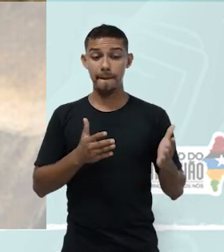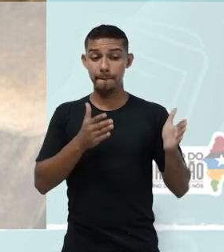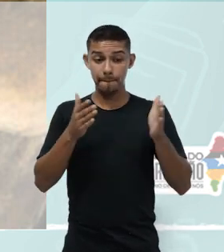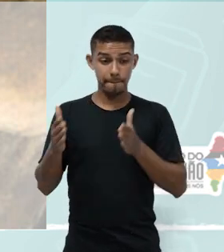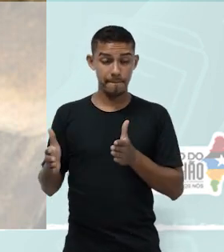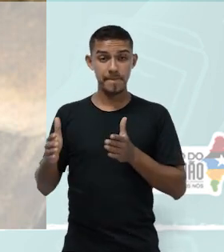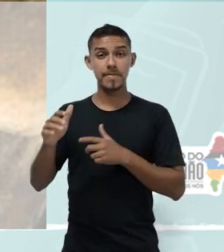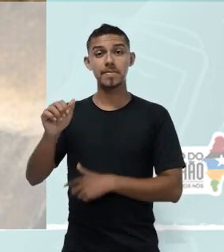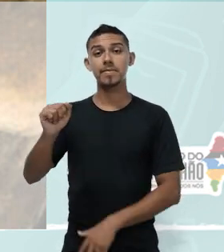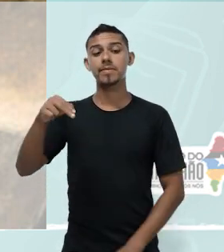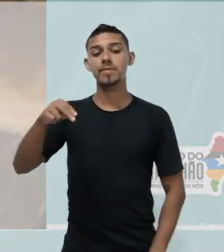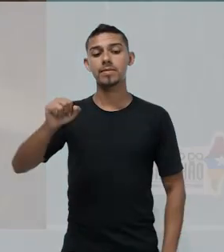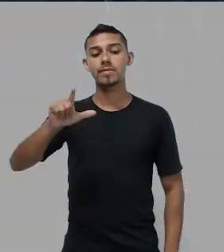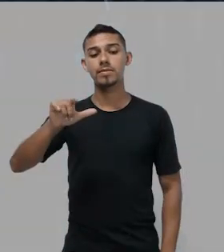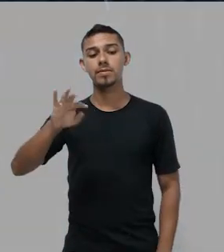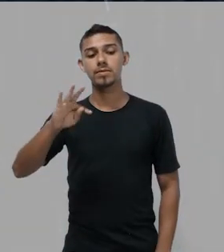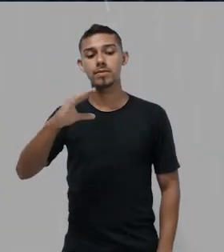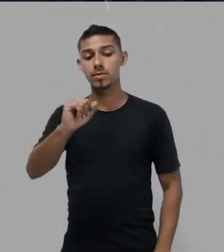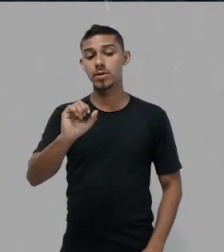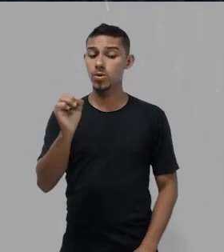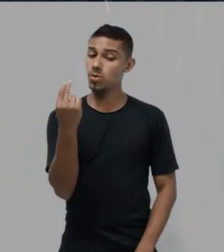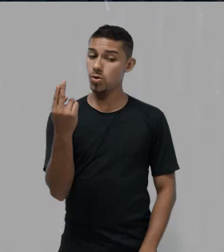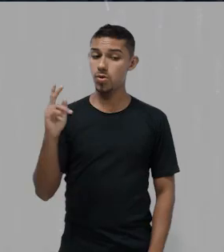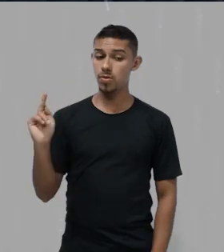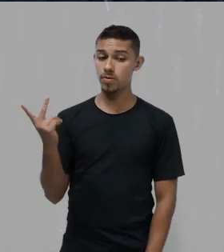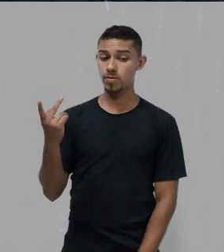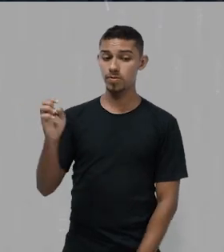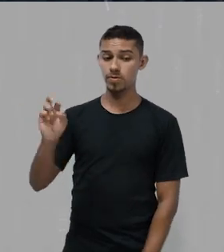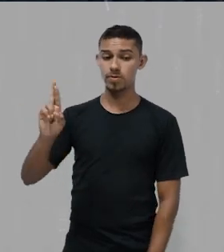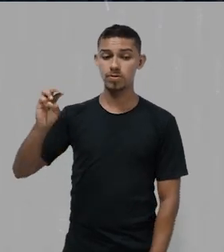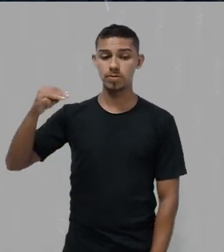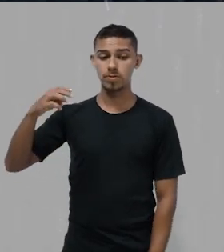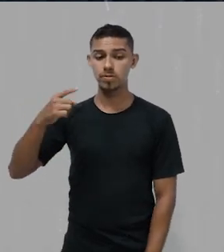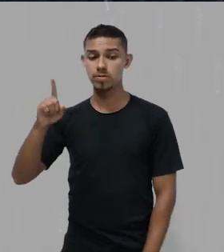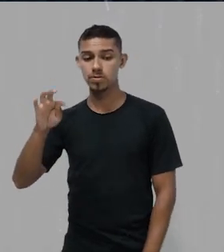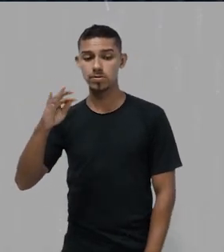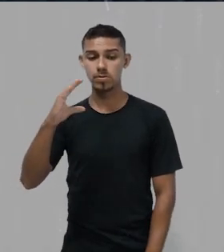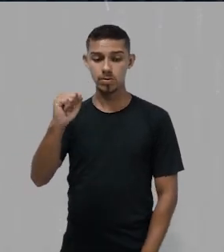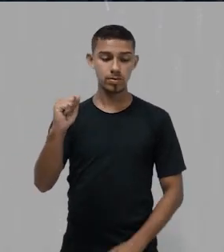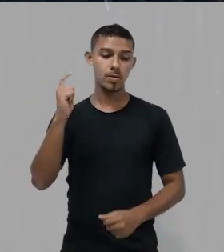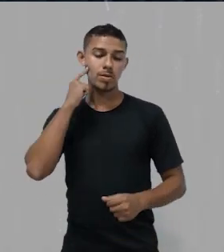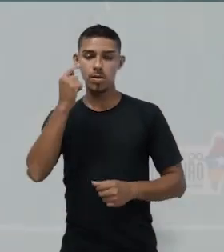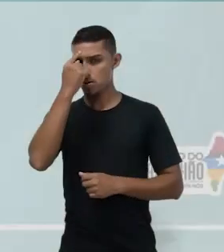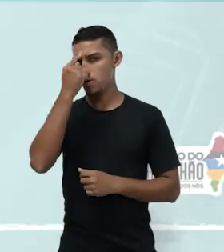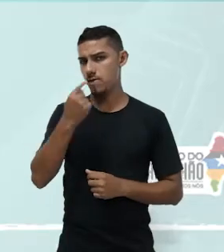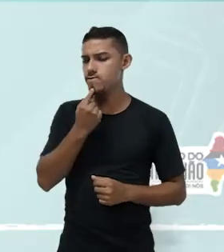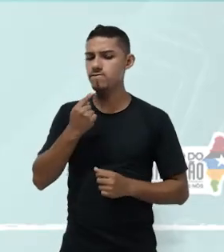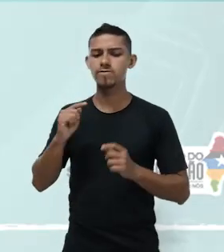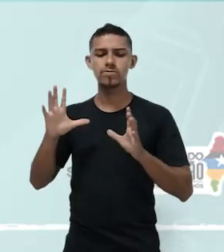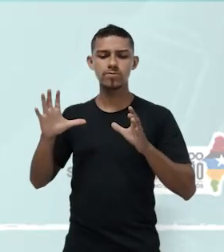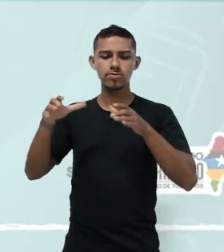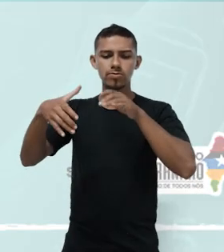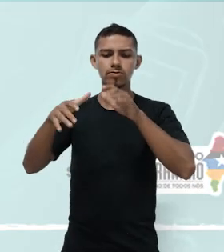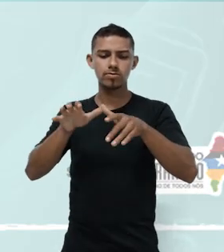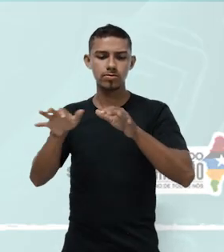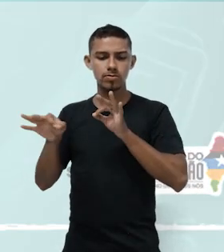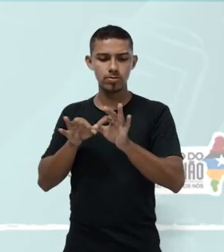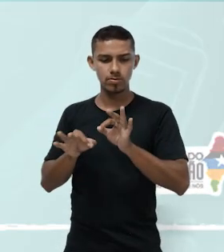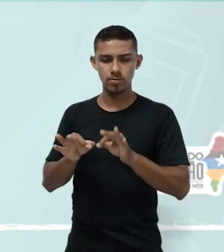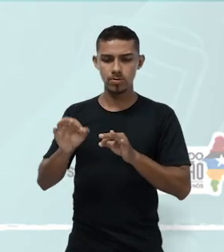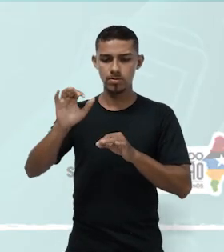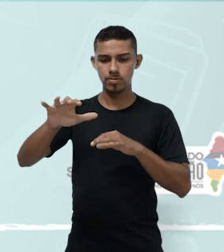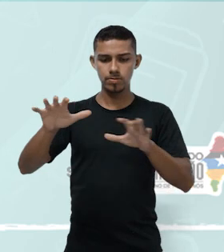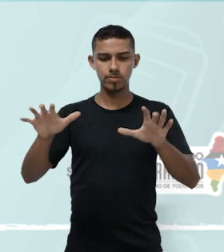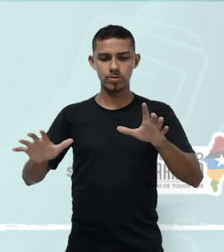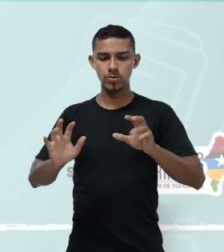Fase analítica ou hermética. Nessa fase analítica, as figuras são completamente fragmentadas e